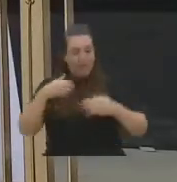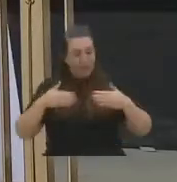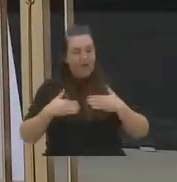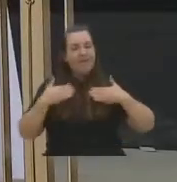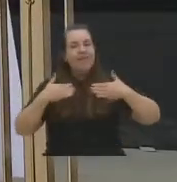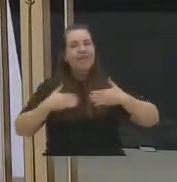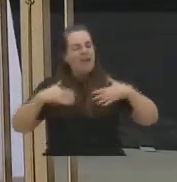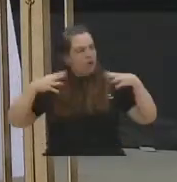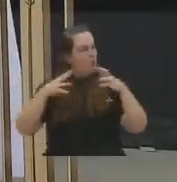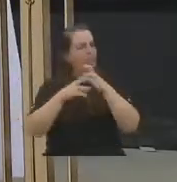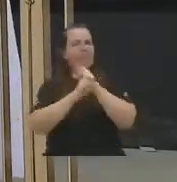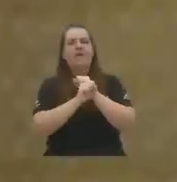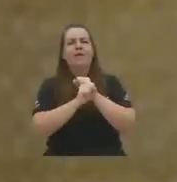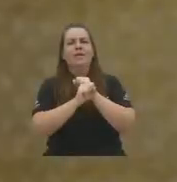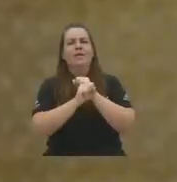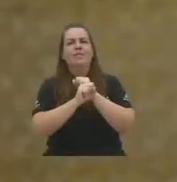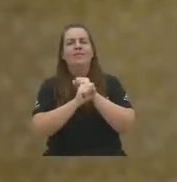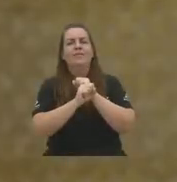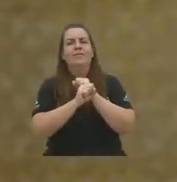alegria seja completa.